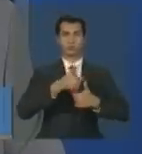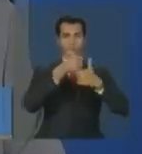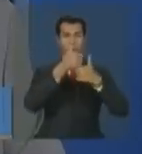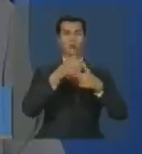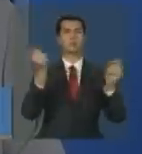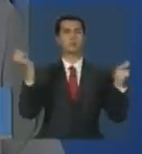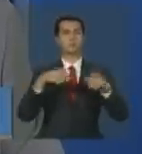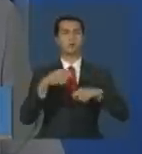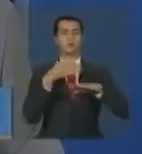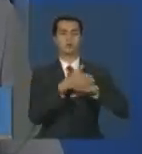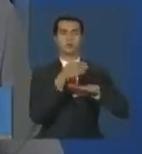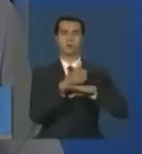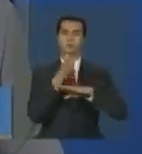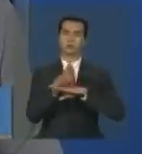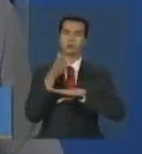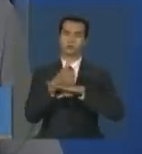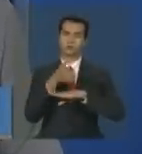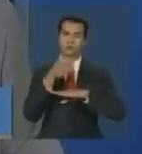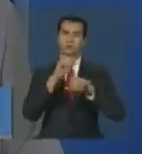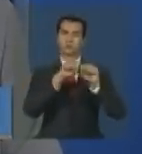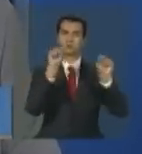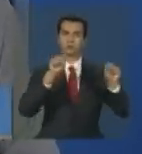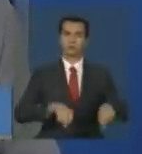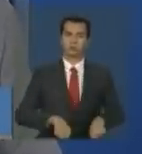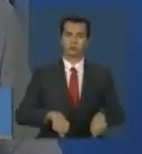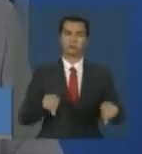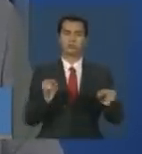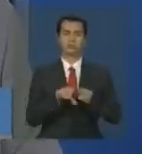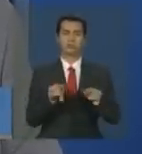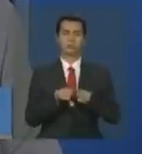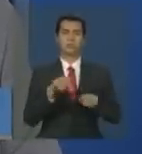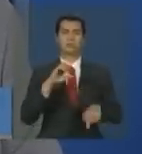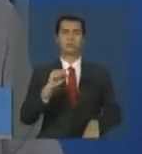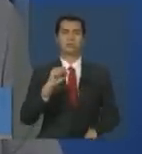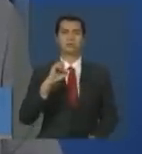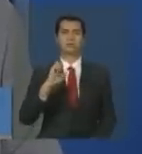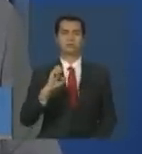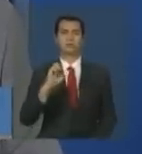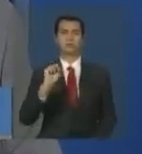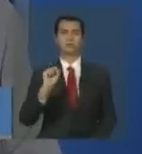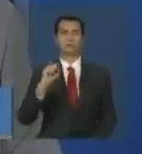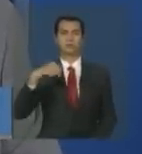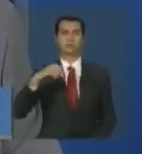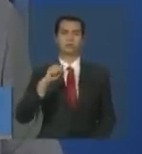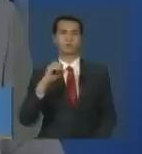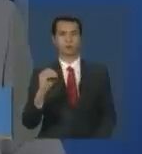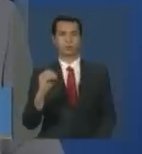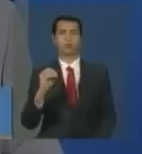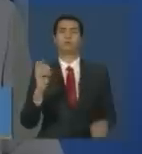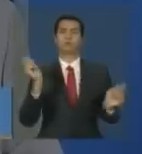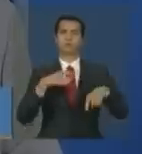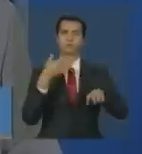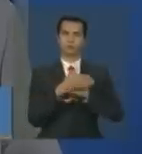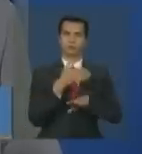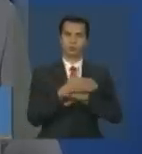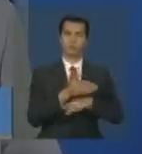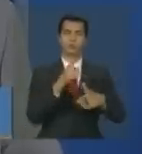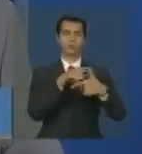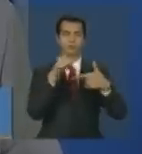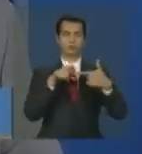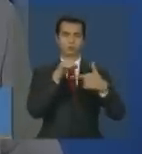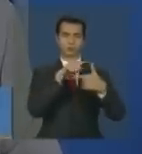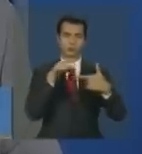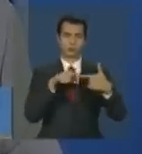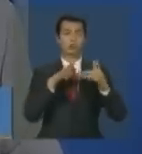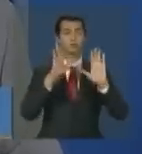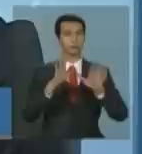acessar já podem acessar o próprio censo. Né? Então, titular e adjunto, uma vez realizado lá o seu